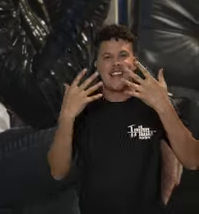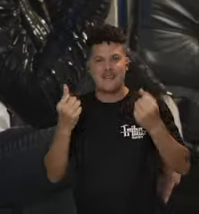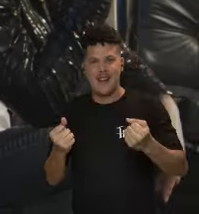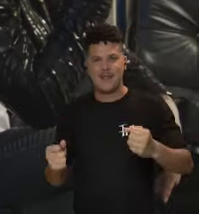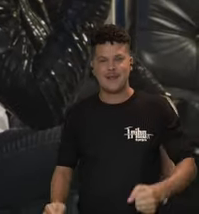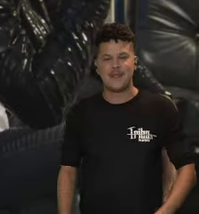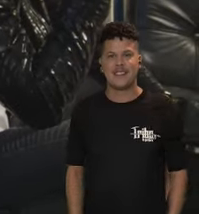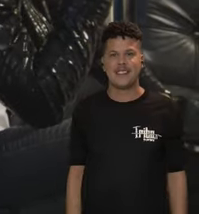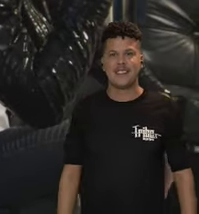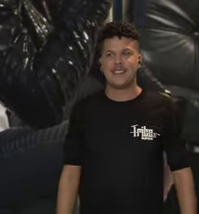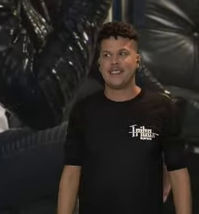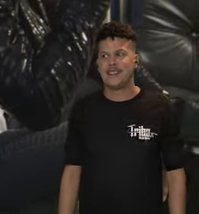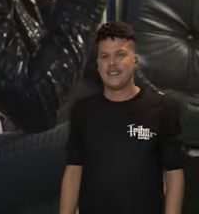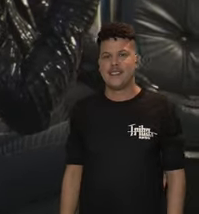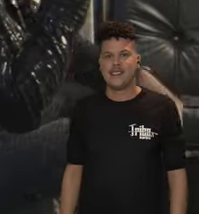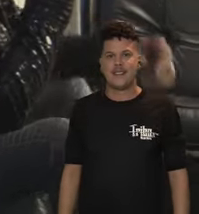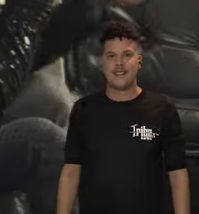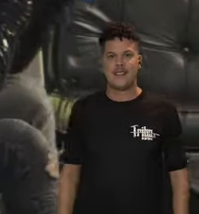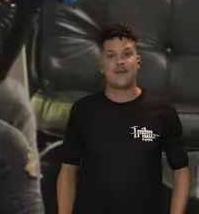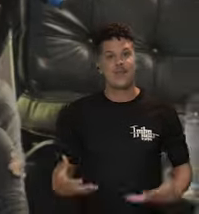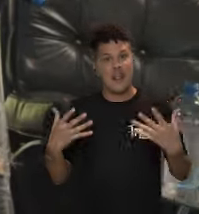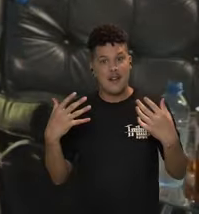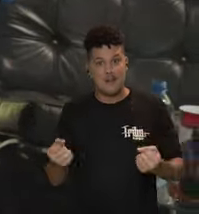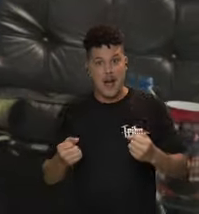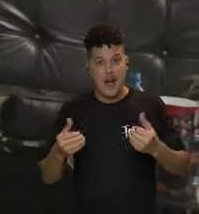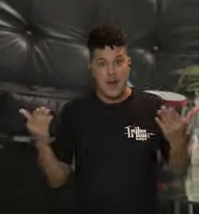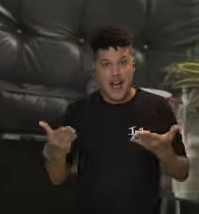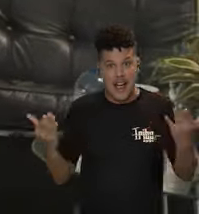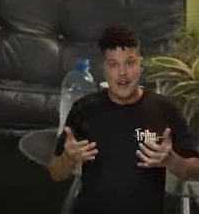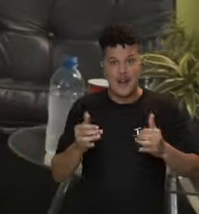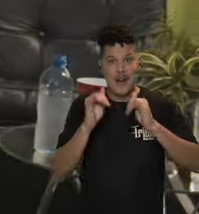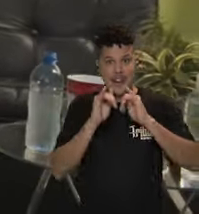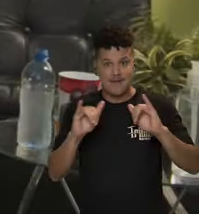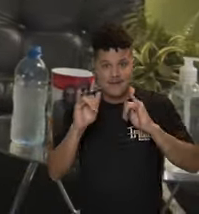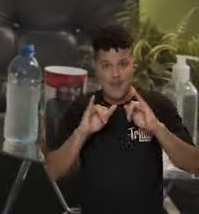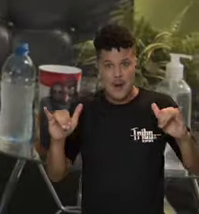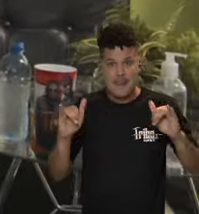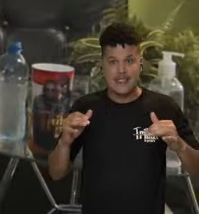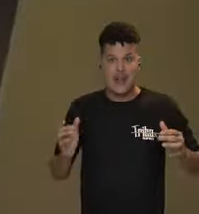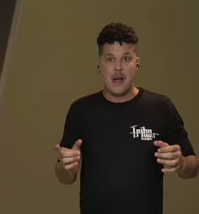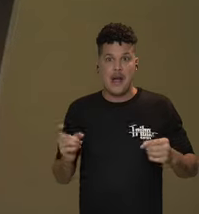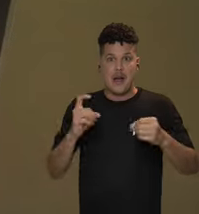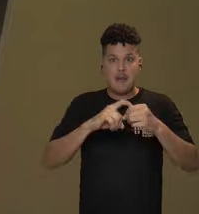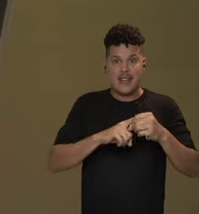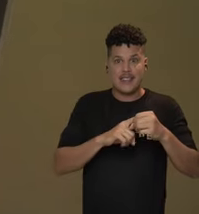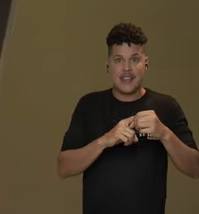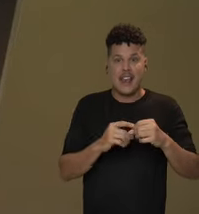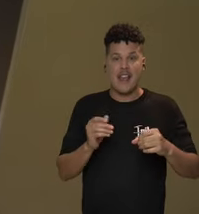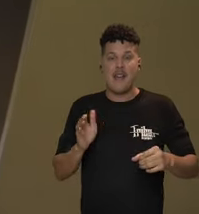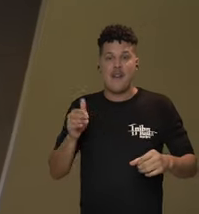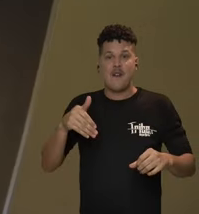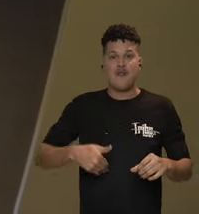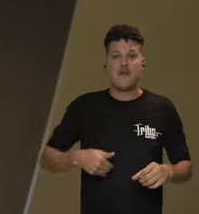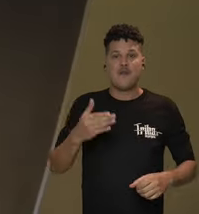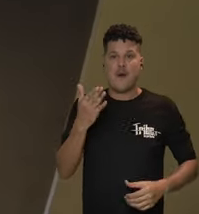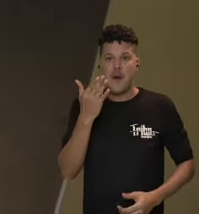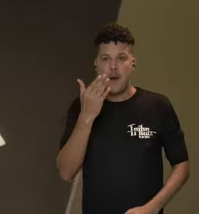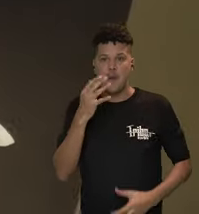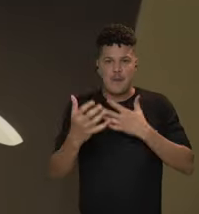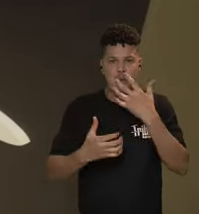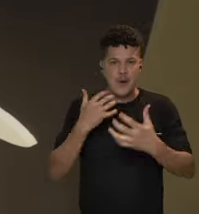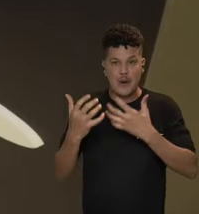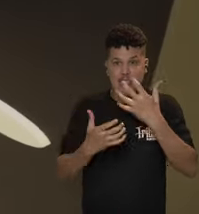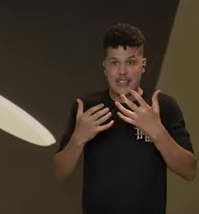velho. E aí, Luke, como é que é, mano? Então, vamos deixar aquele recado, né, que a gente tá com a parceria com Fome de Música. É, o Tribo